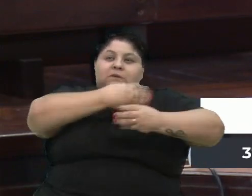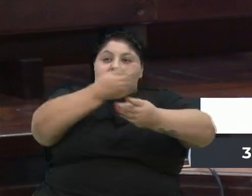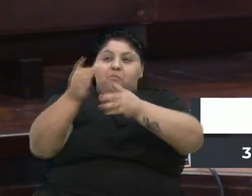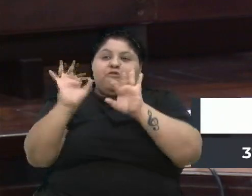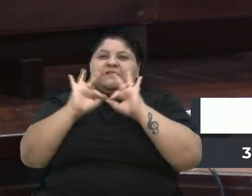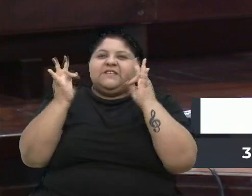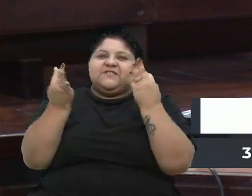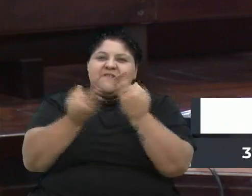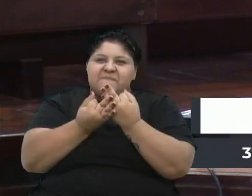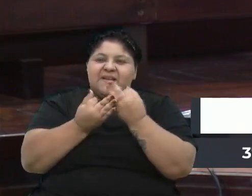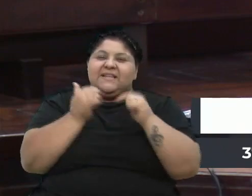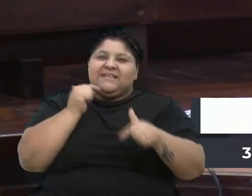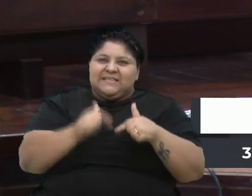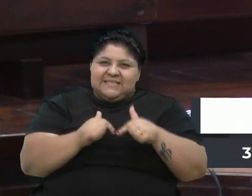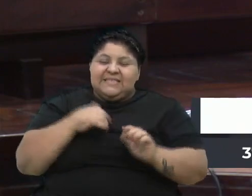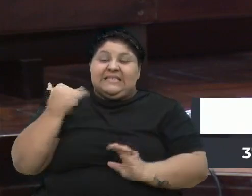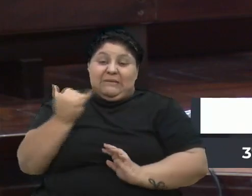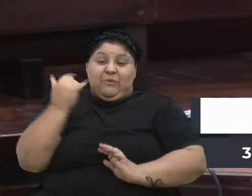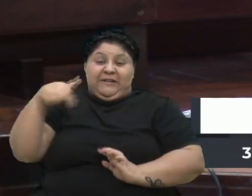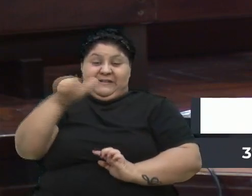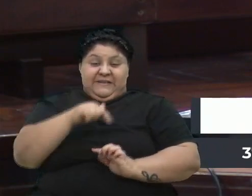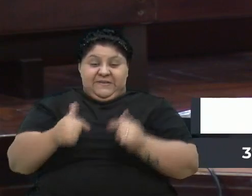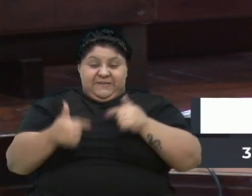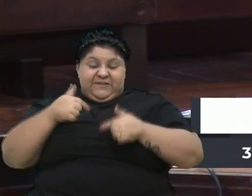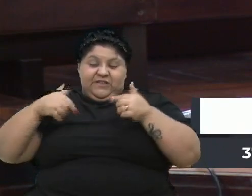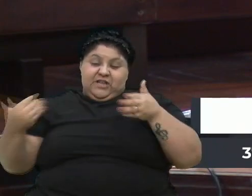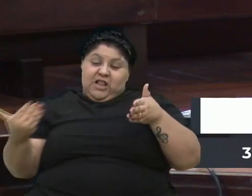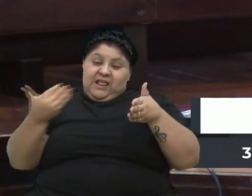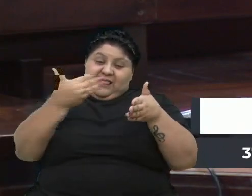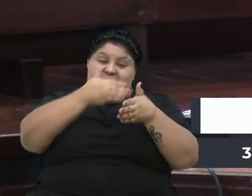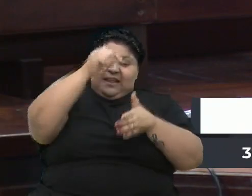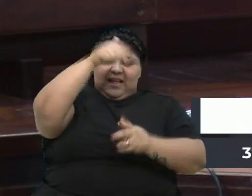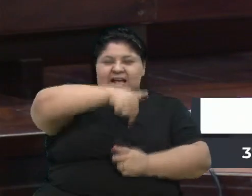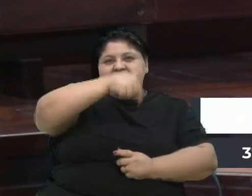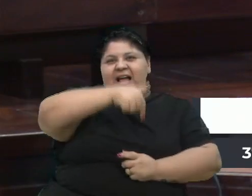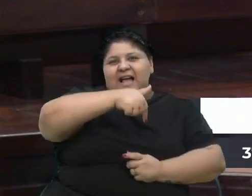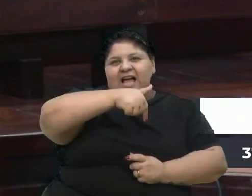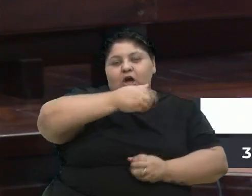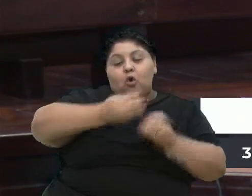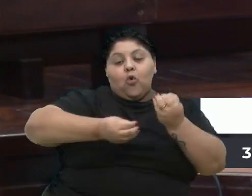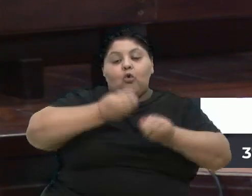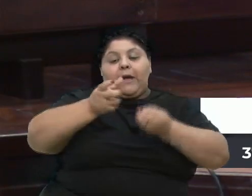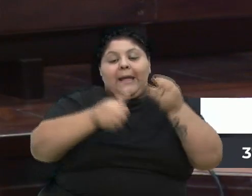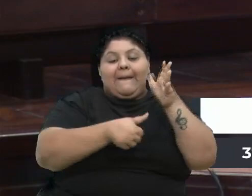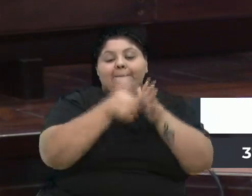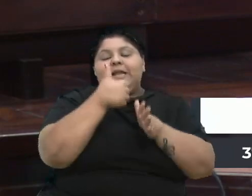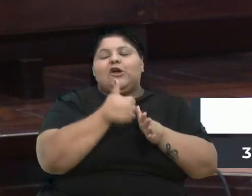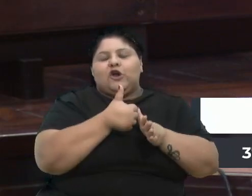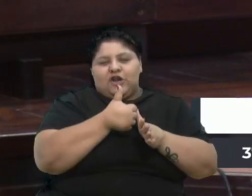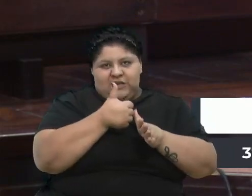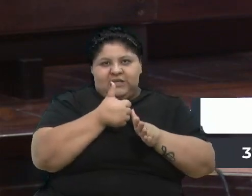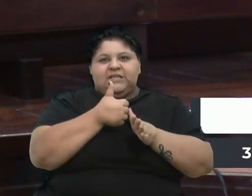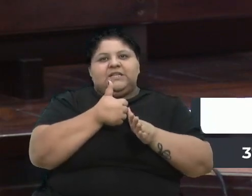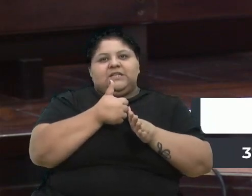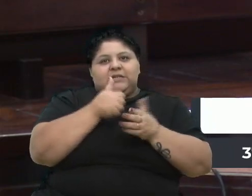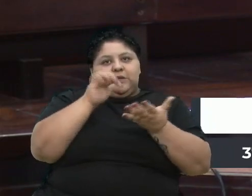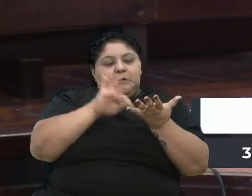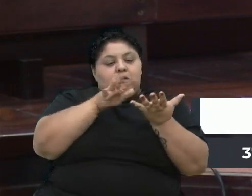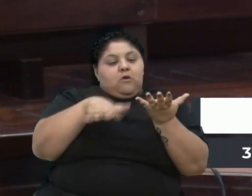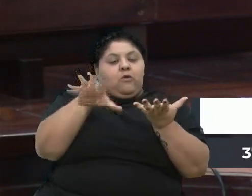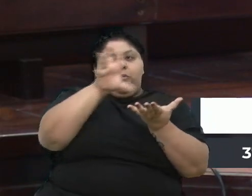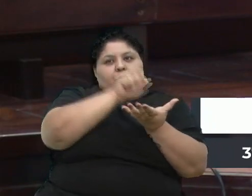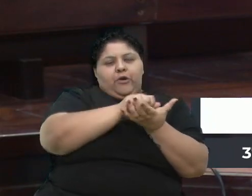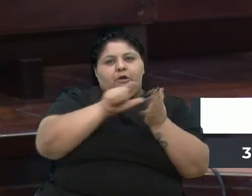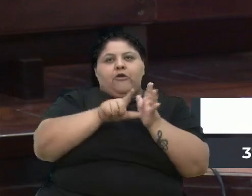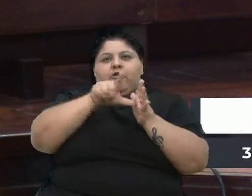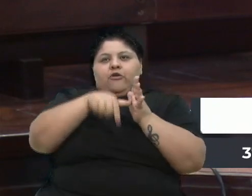É importante que nós venha discutir e trazer para eles, então, o que ficaria melhor para a Codeca. E logo mais